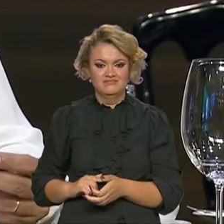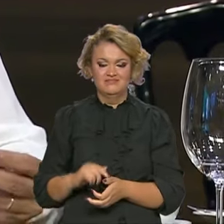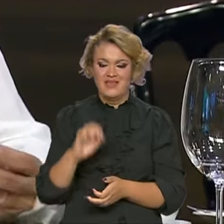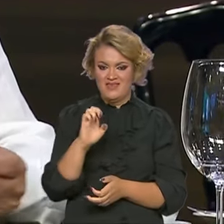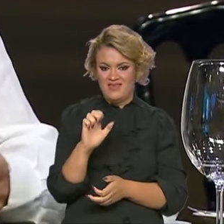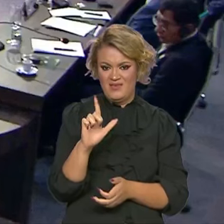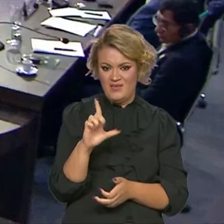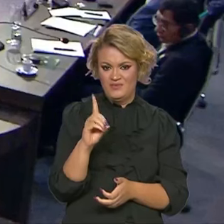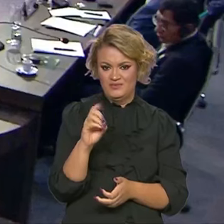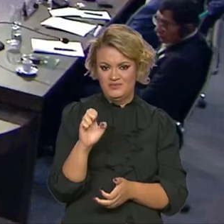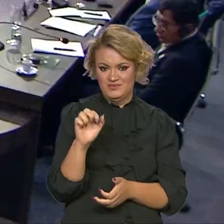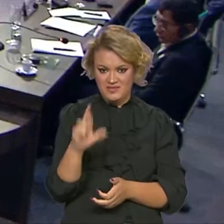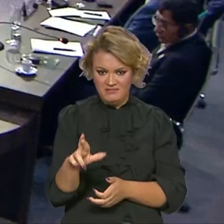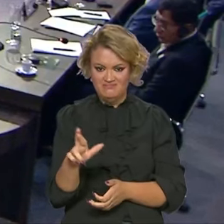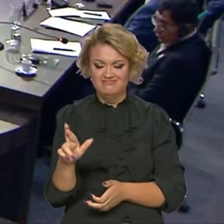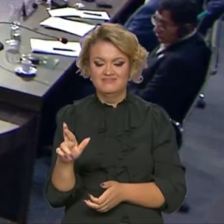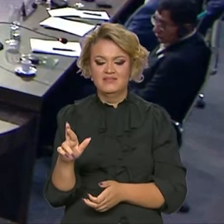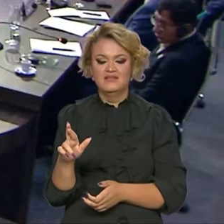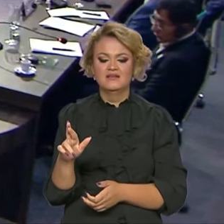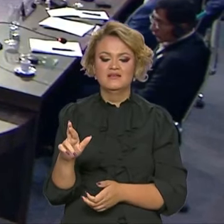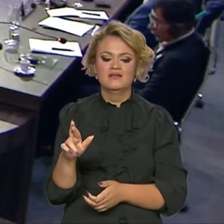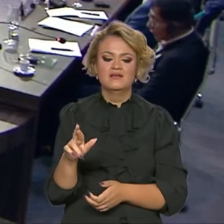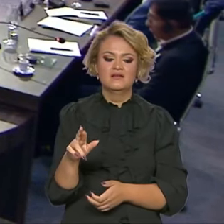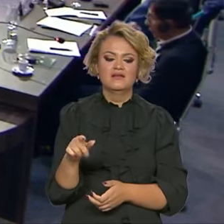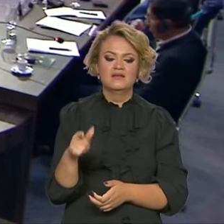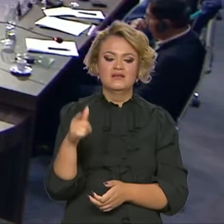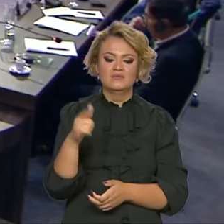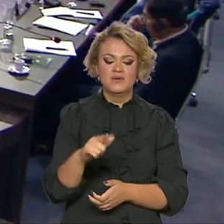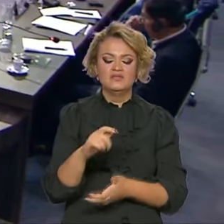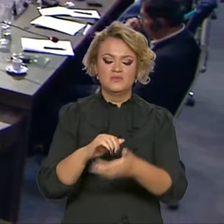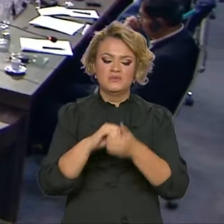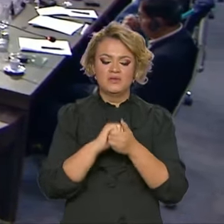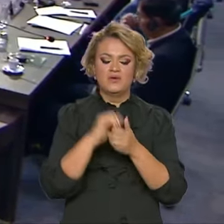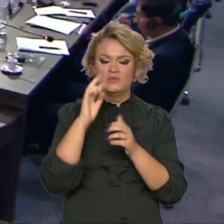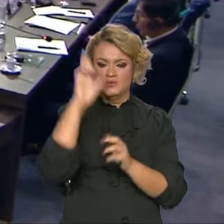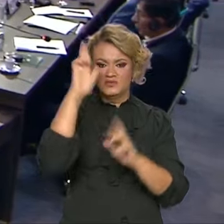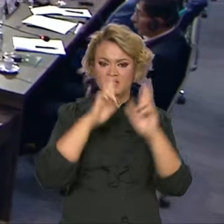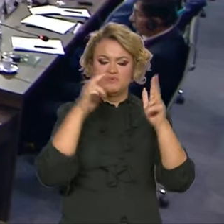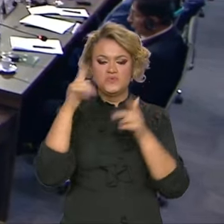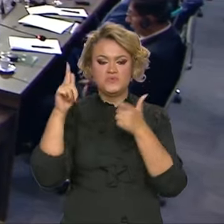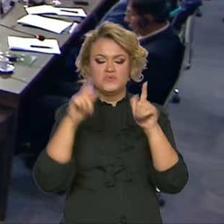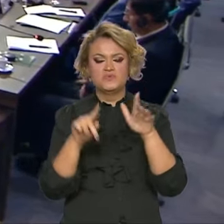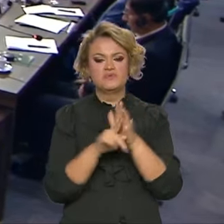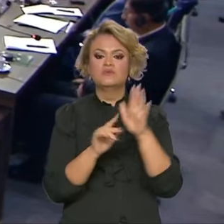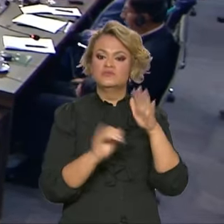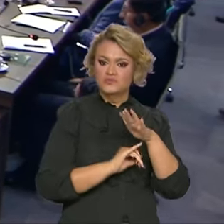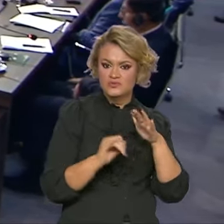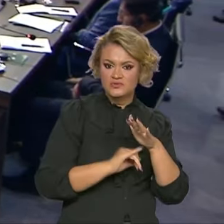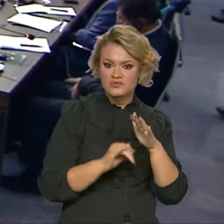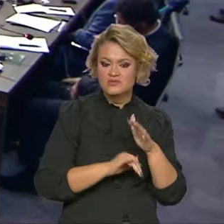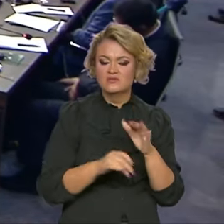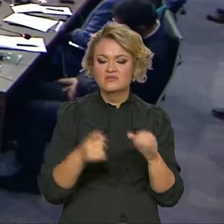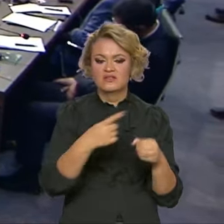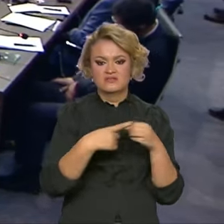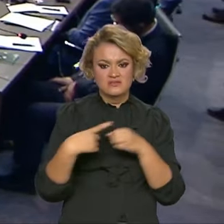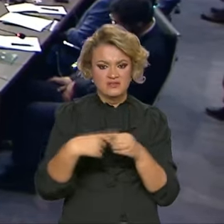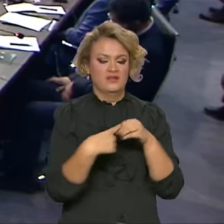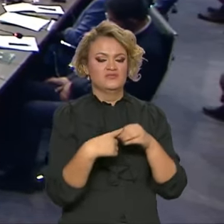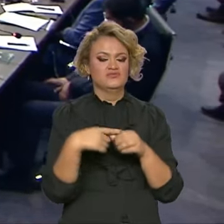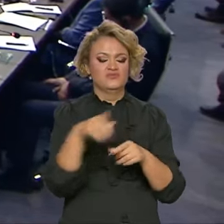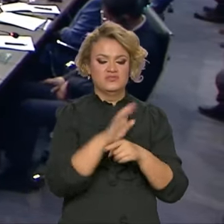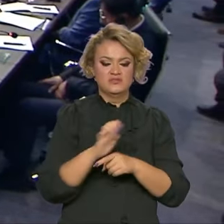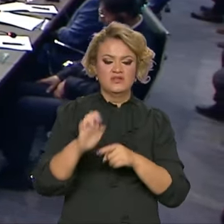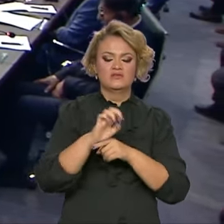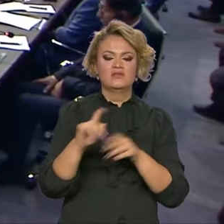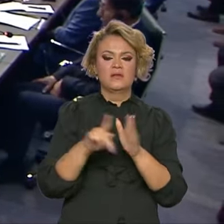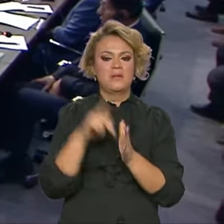Helder Barbalho e, em nome dele, cumprimento as autoridades institucionais das cidades, de Estado e